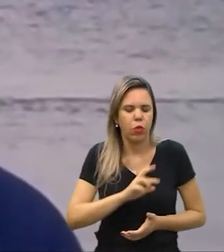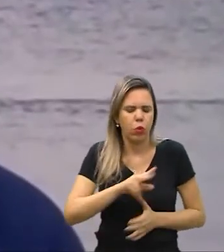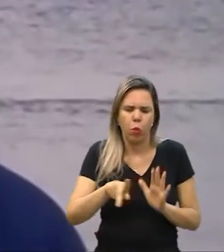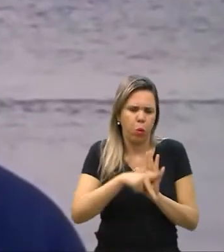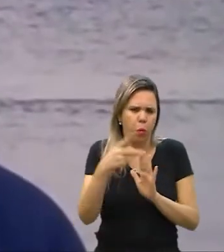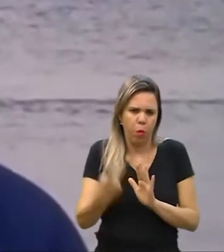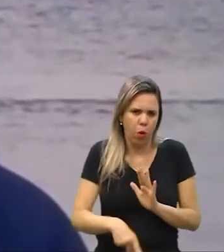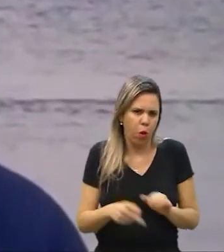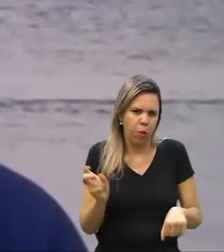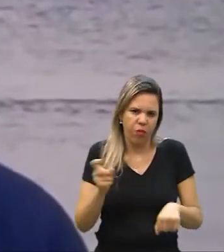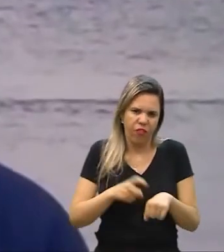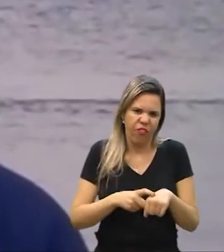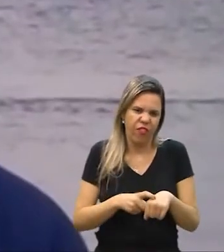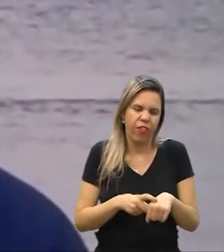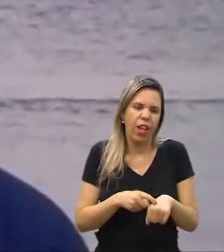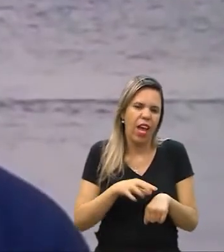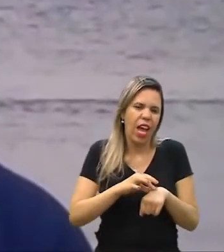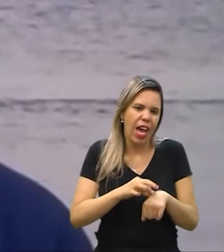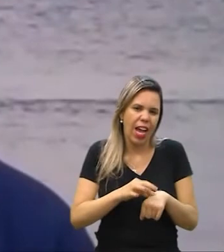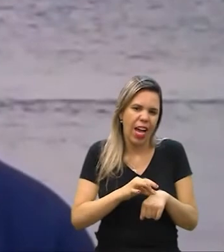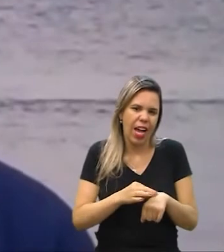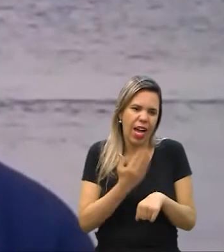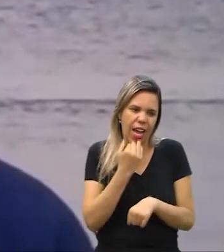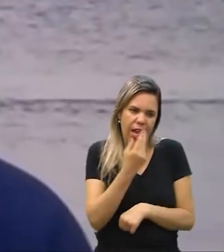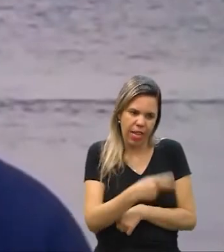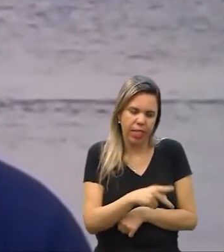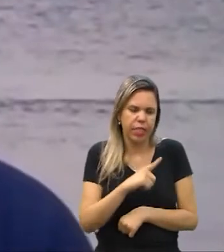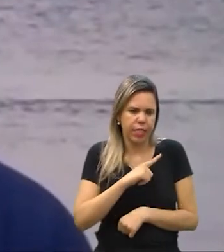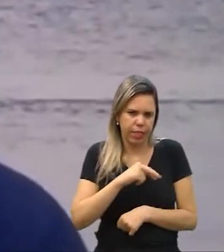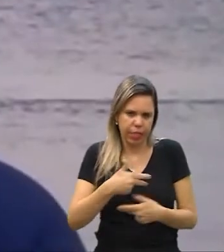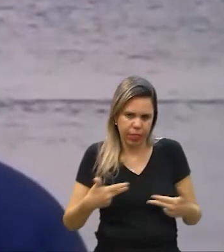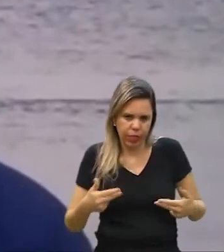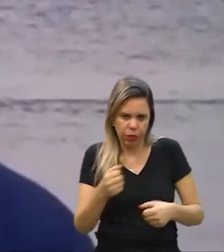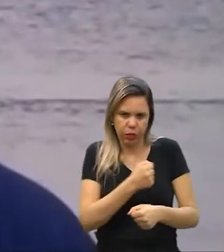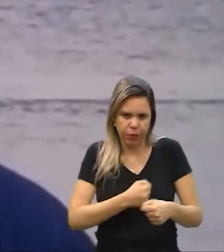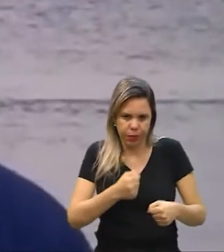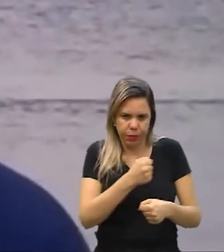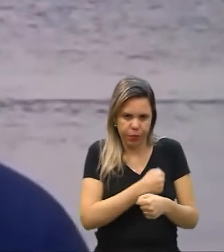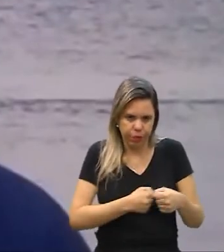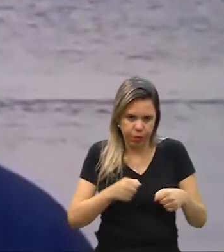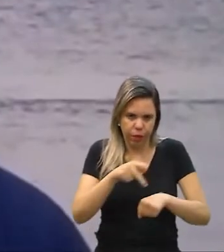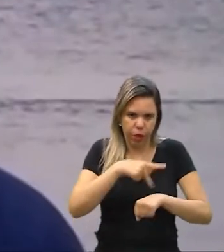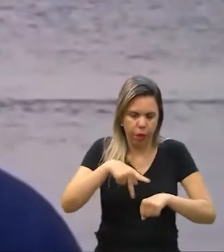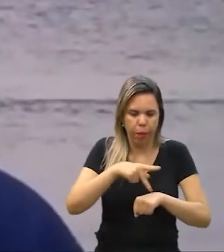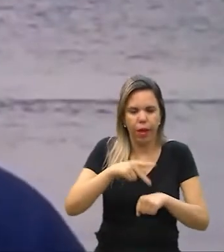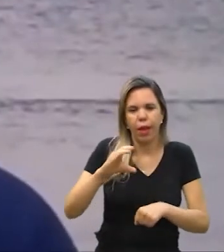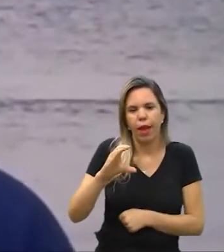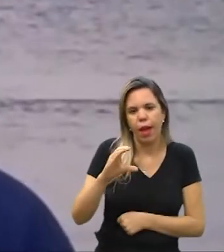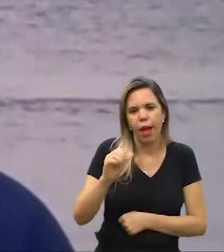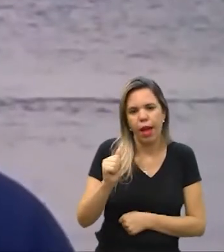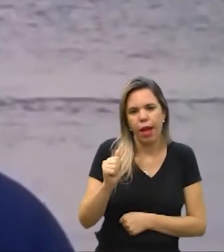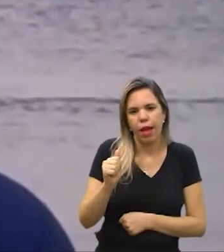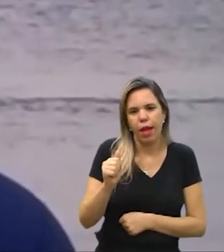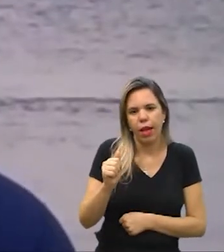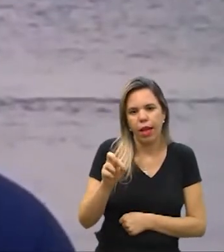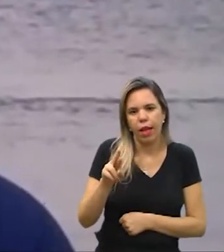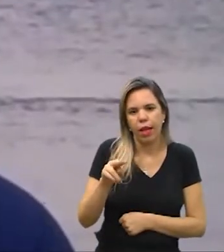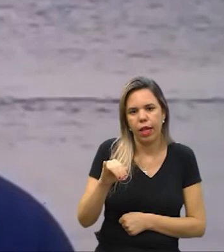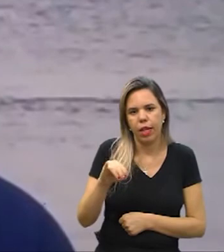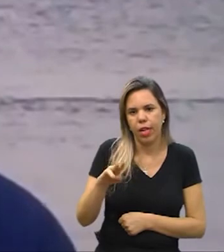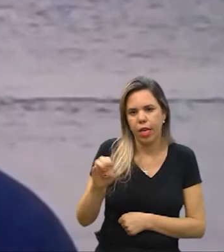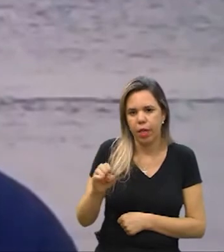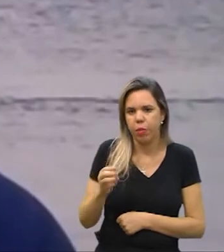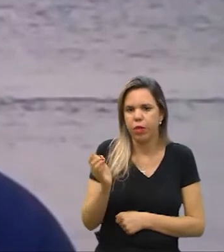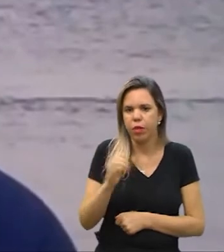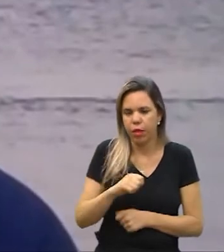é venenoso, tanto que a carne dele, tem várias receitas no Caribe que usam a carne do peixe-leão e